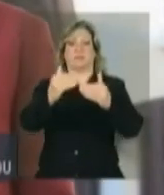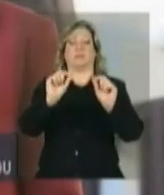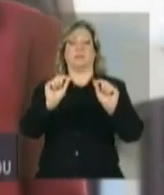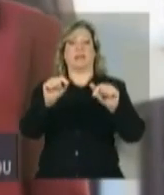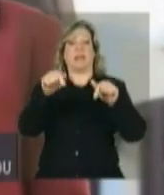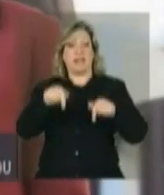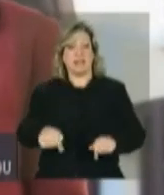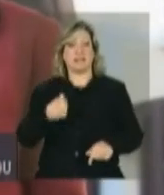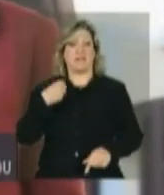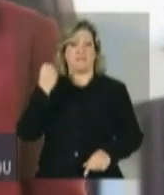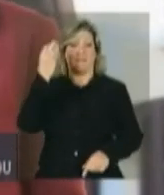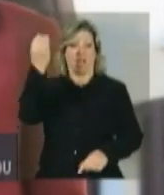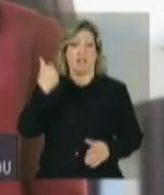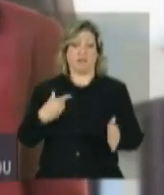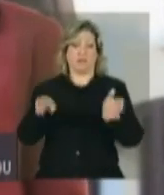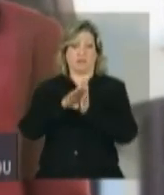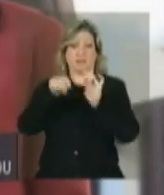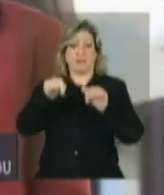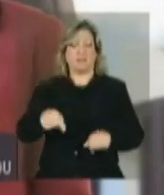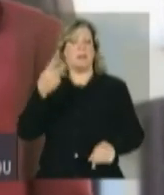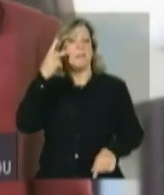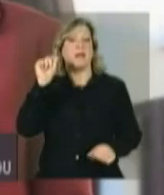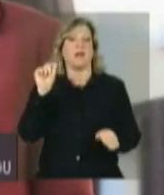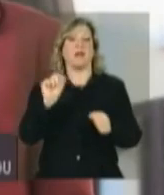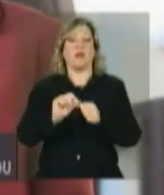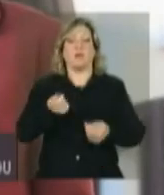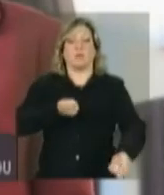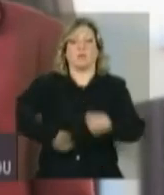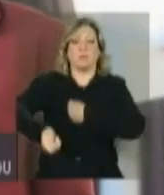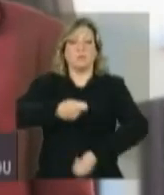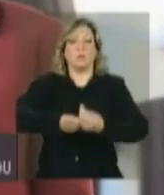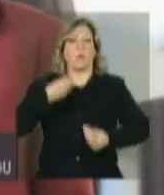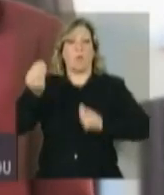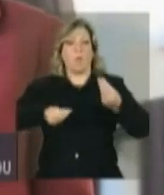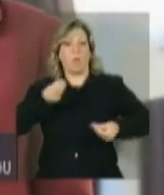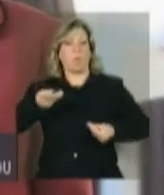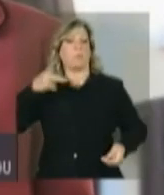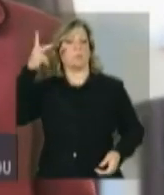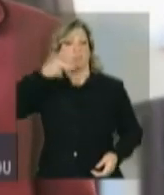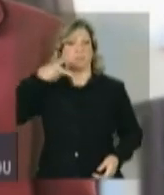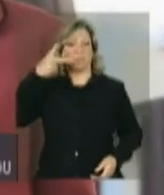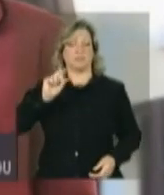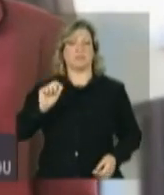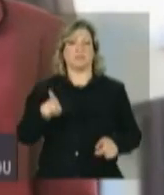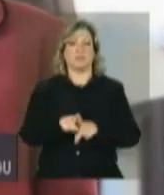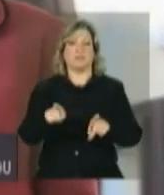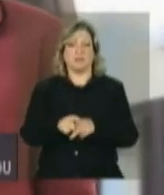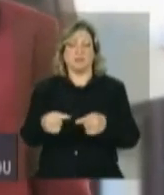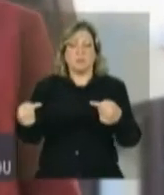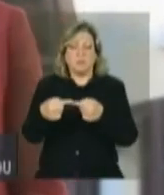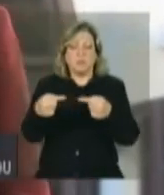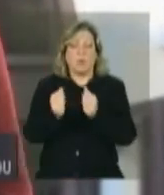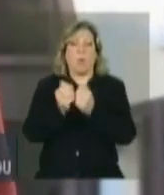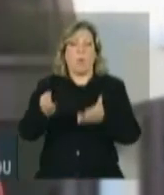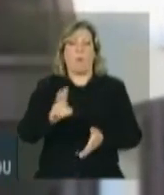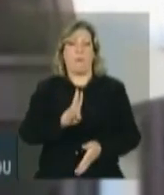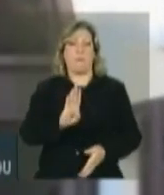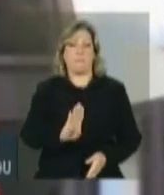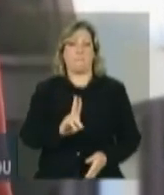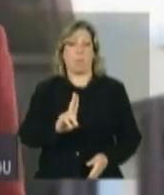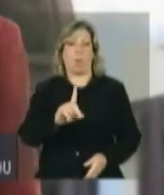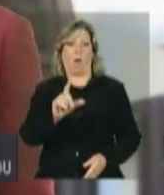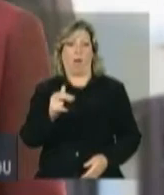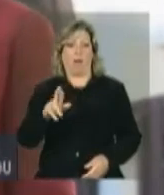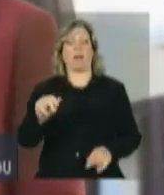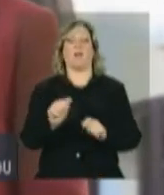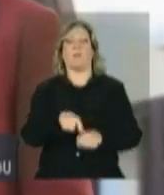essa viagem que tem esse aspecto de relacionamento íntimo com a Bulgária, com quem o